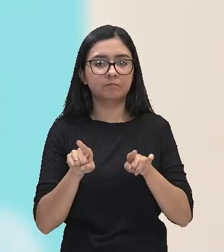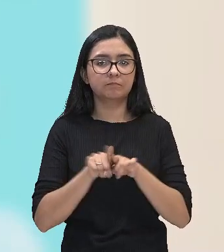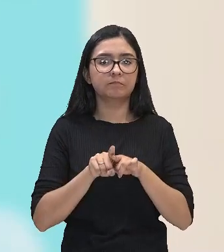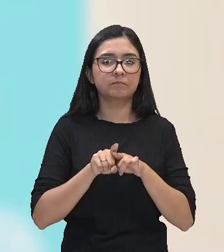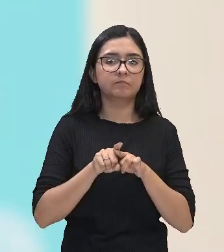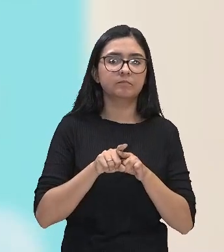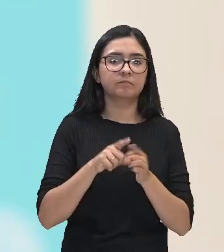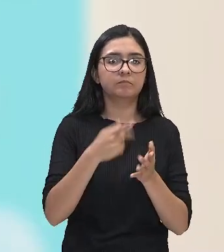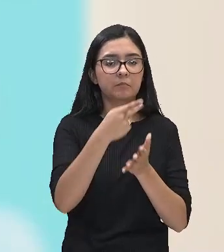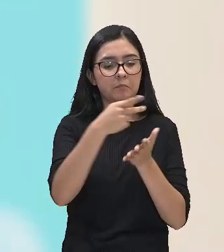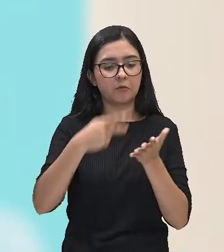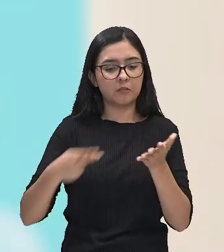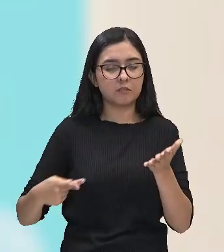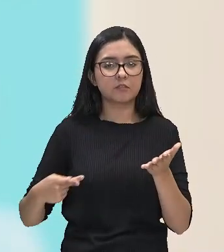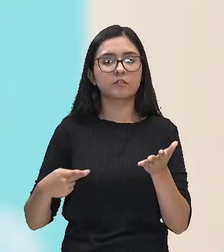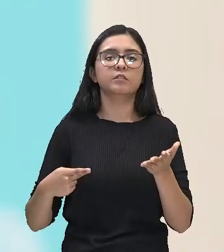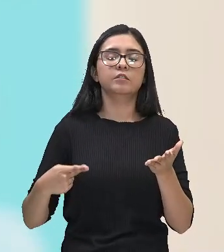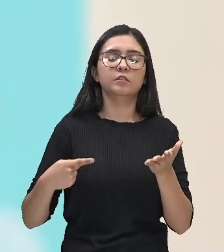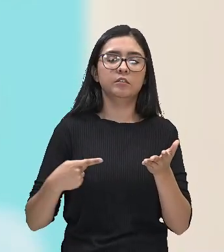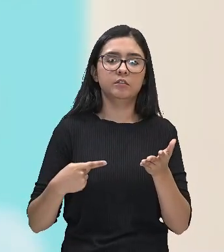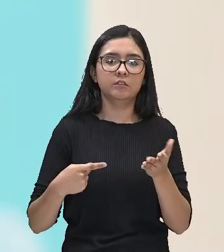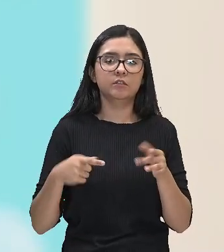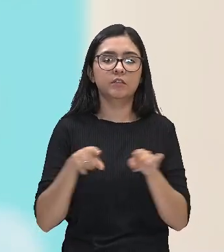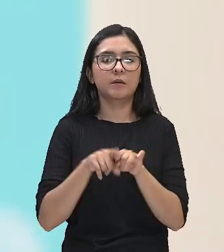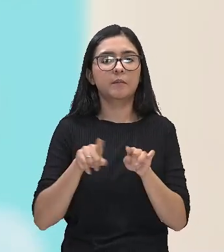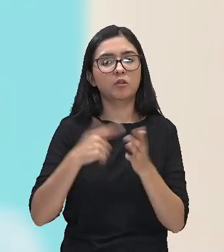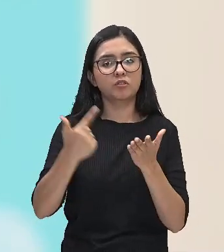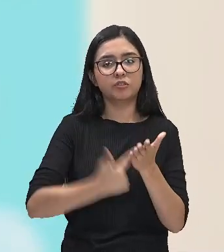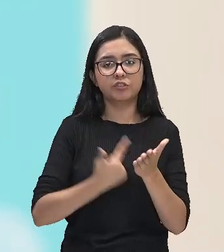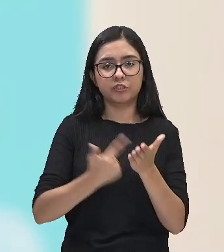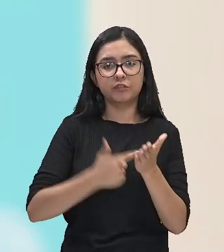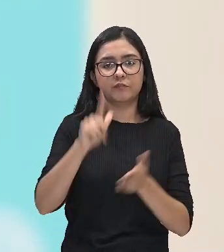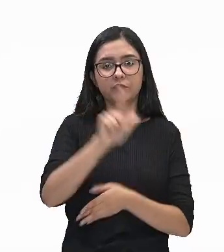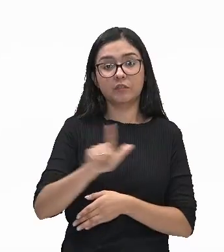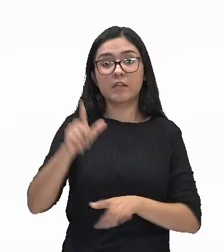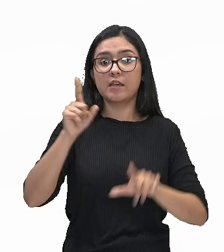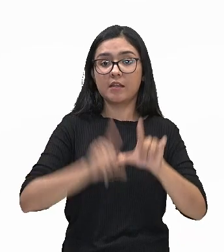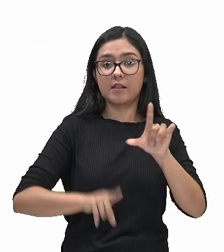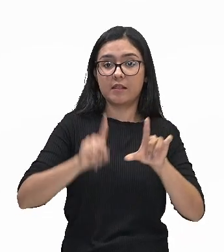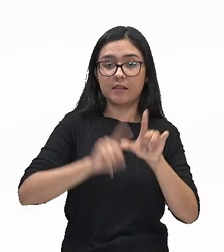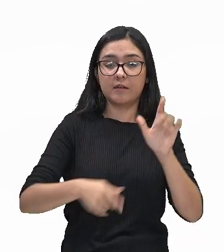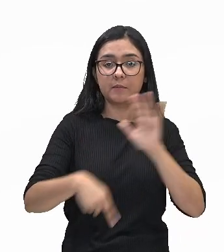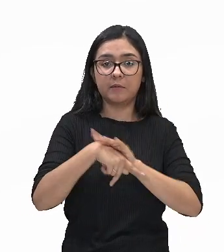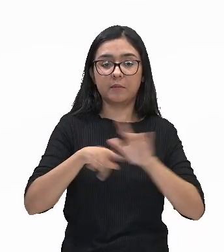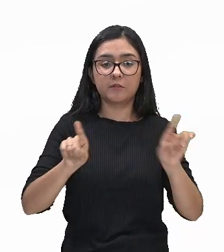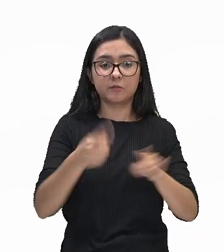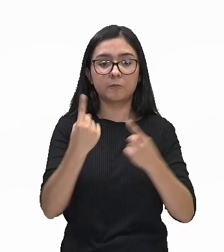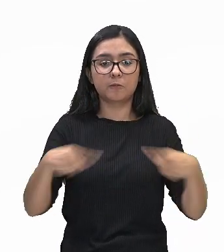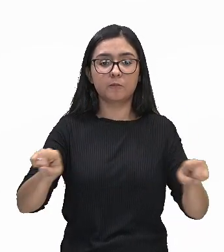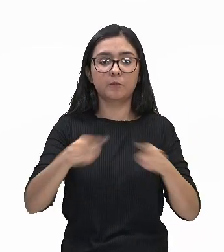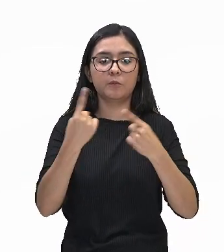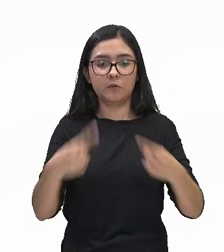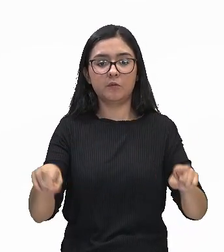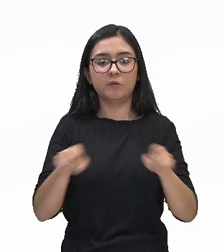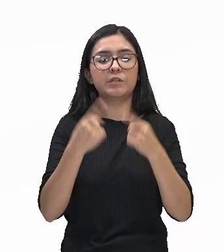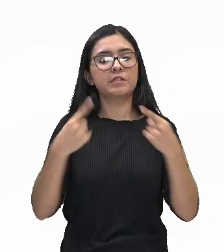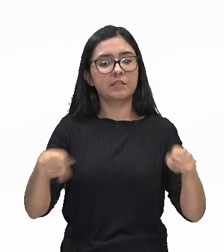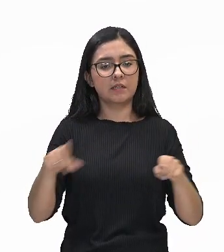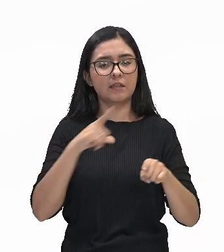nos poemas, nas obras literárias, e letras de música, não tem aquelas letras,